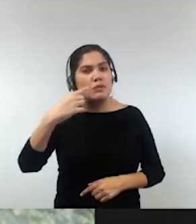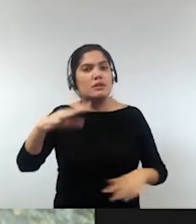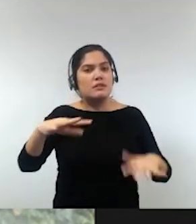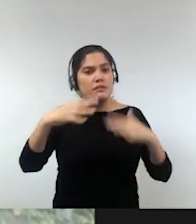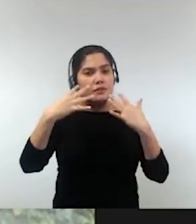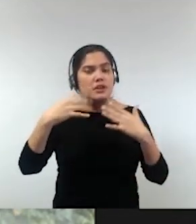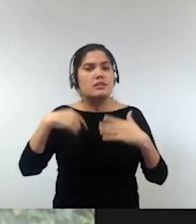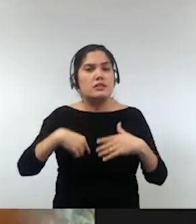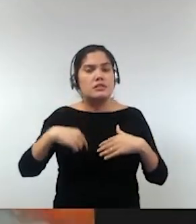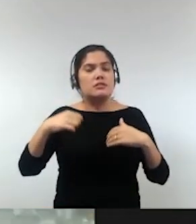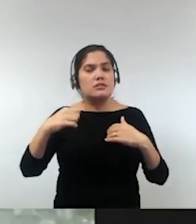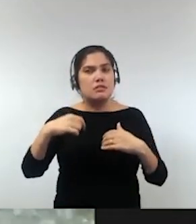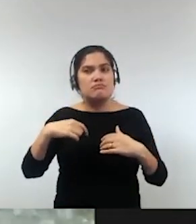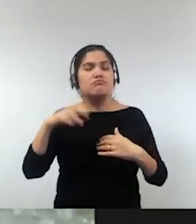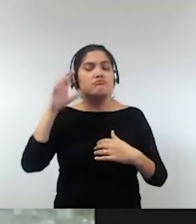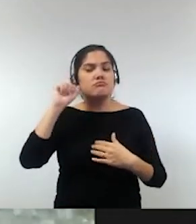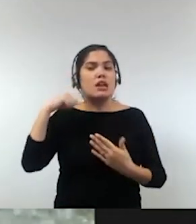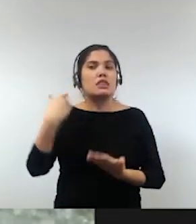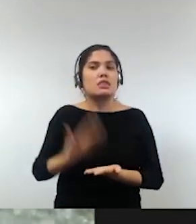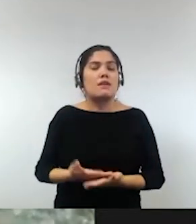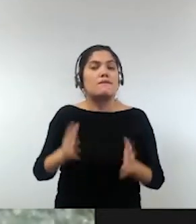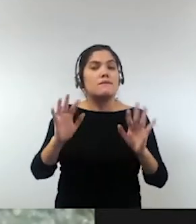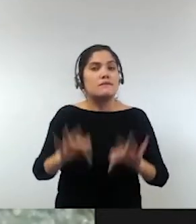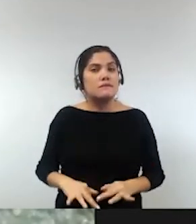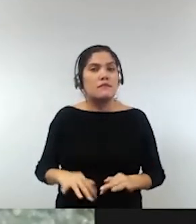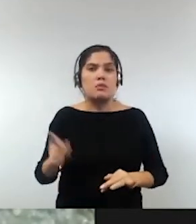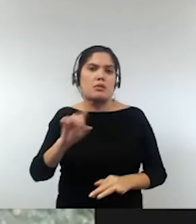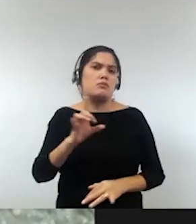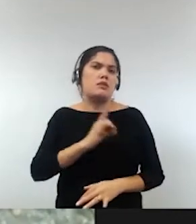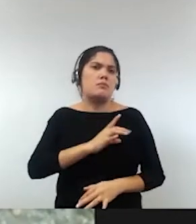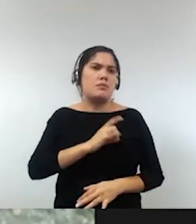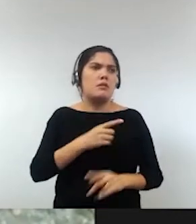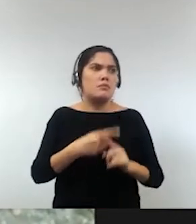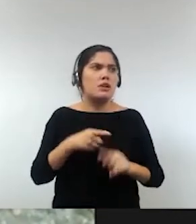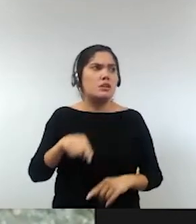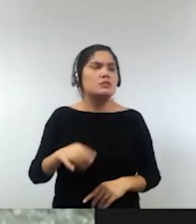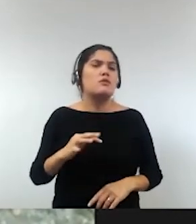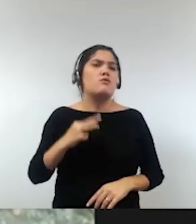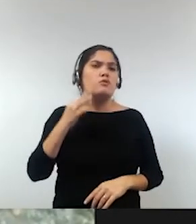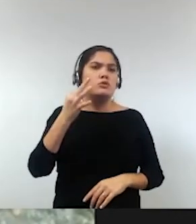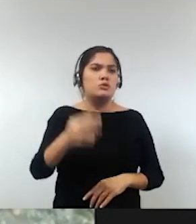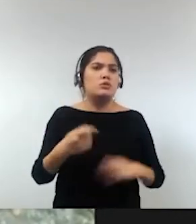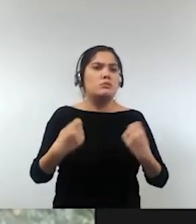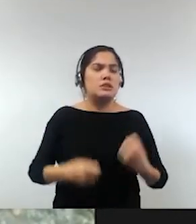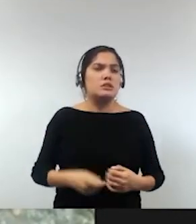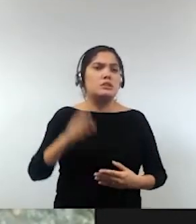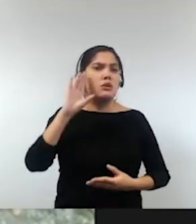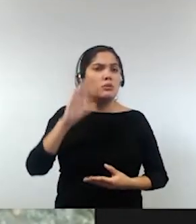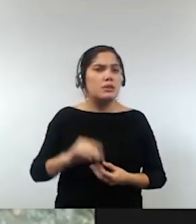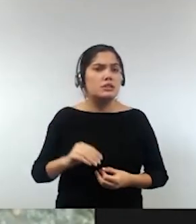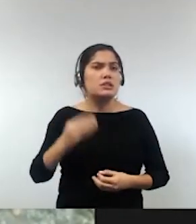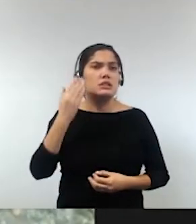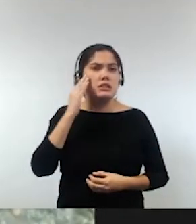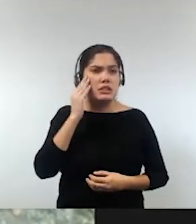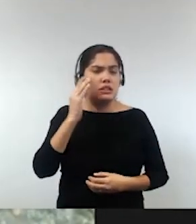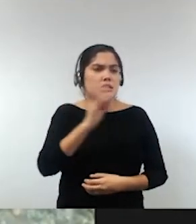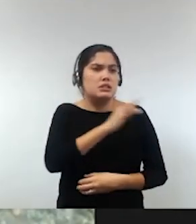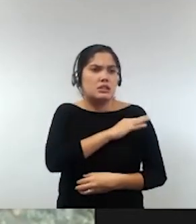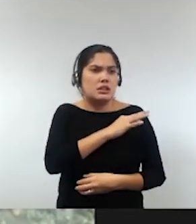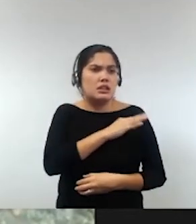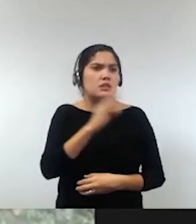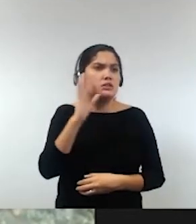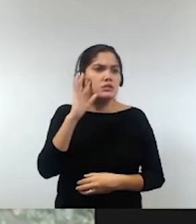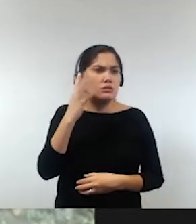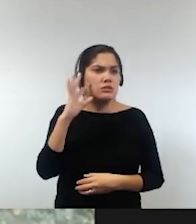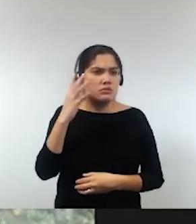painel, ouça até o final, não tenha medo, porque isso é o futuro. É preciso compreender e entender técnicas de